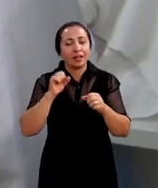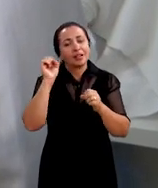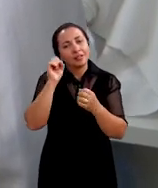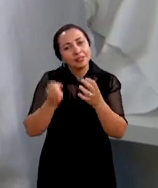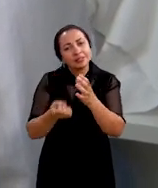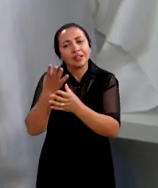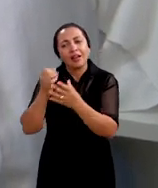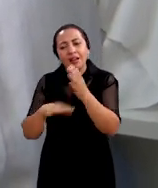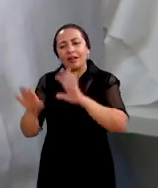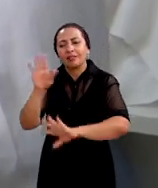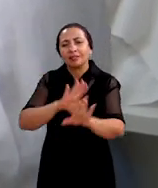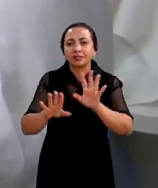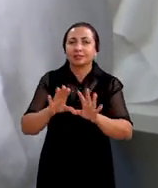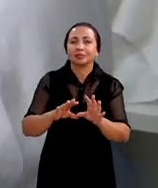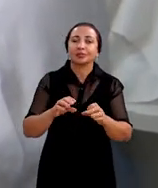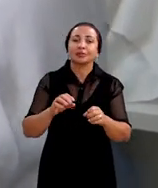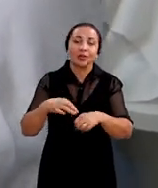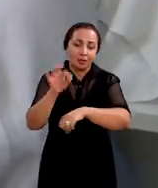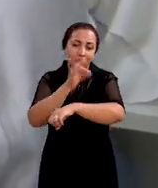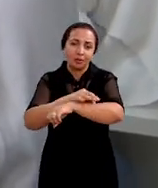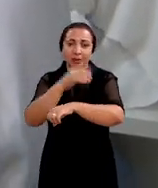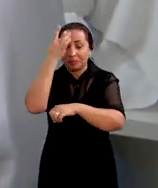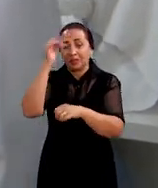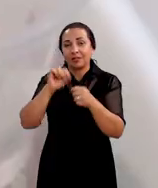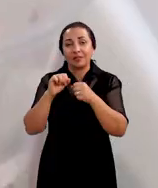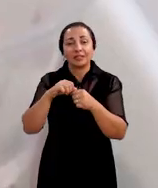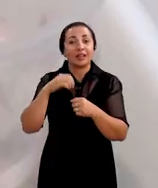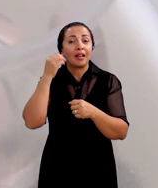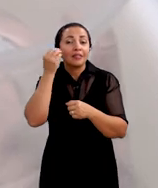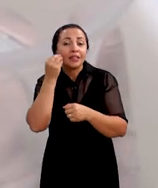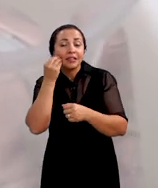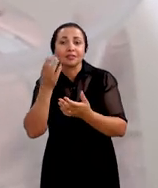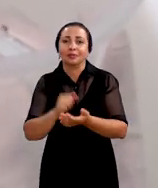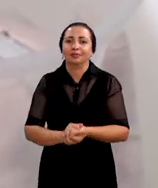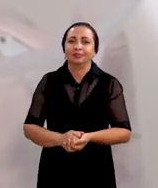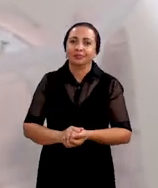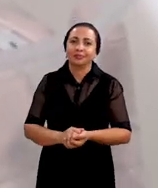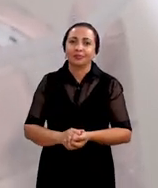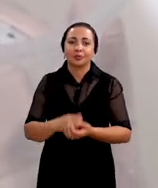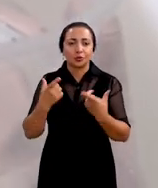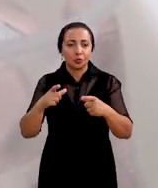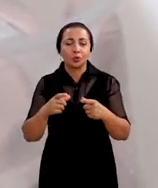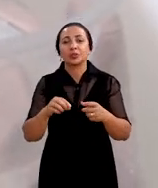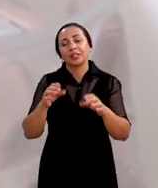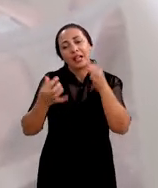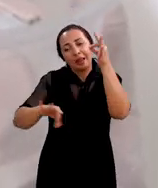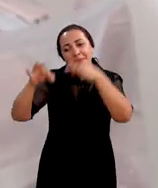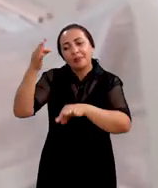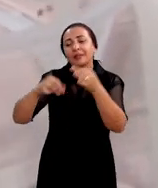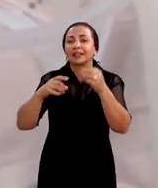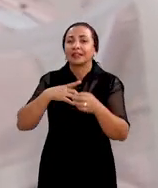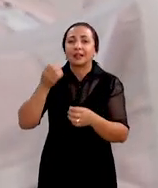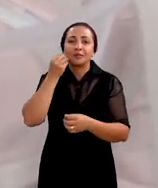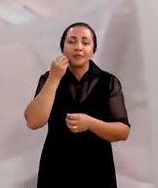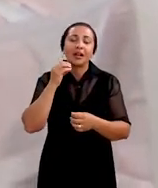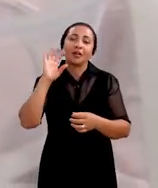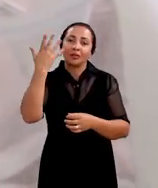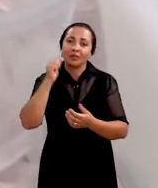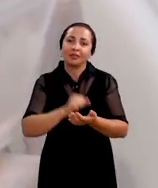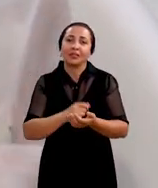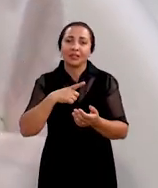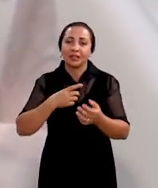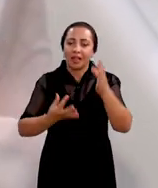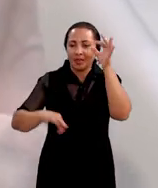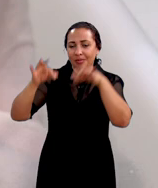gente faz criação em massa de mosquito para fazer testes. Temos o laboratório de pesquisa, onde esses testes acontecem.